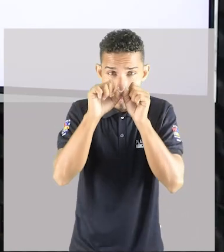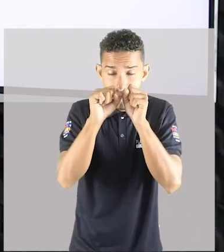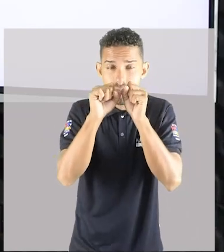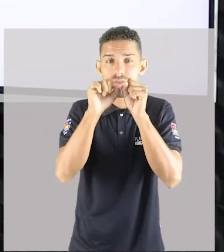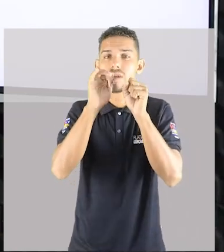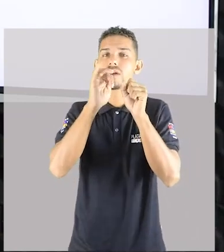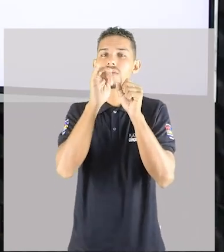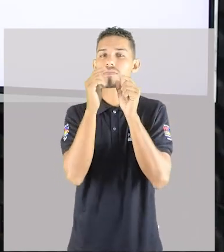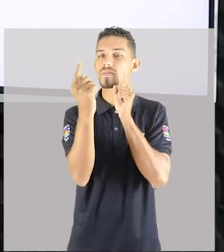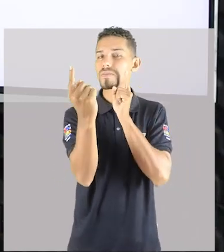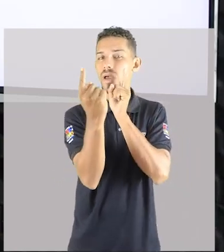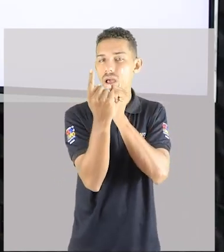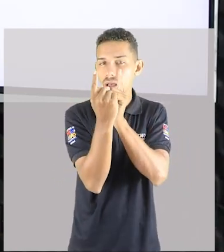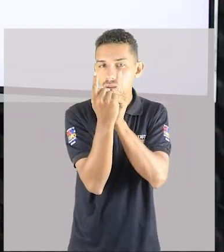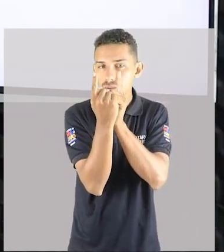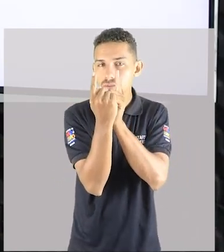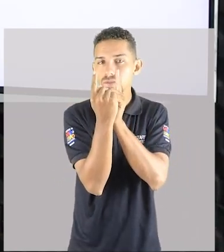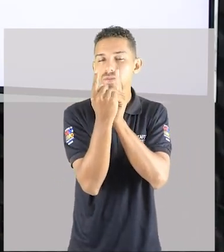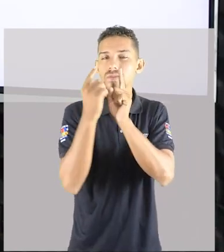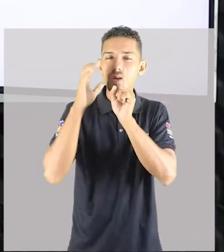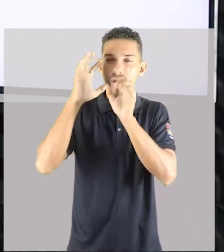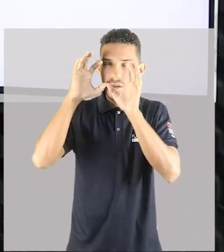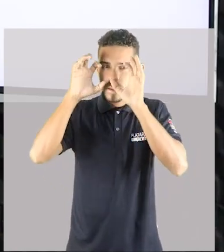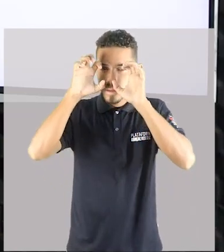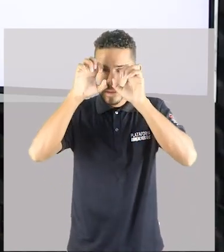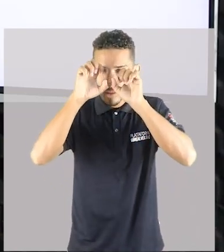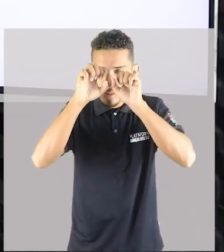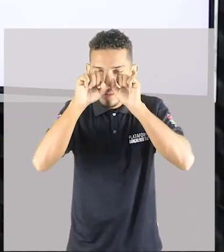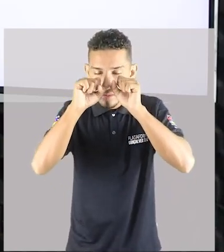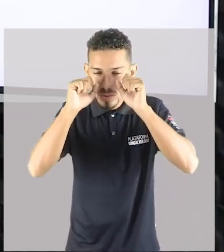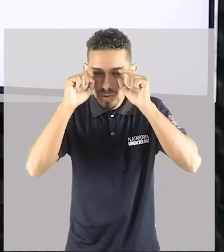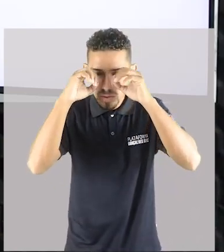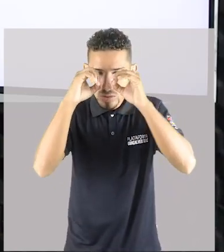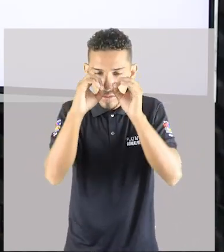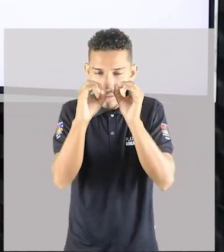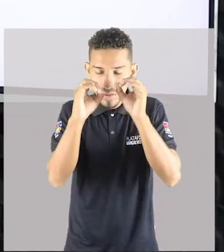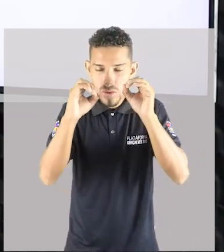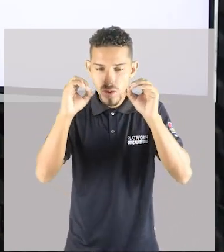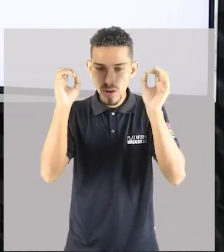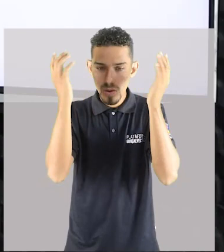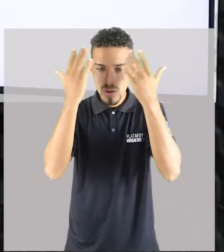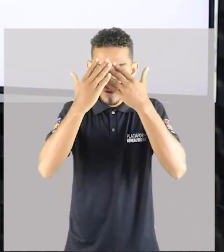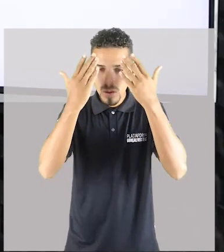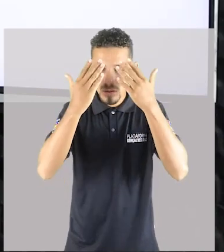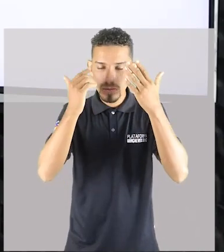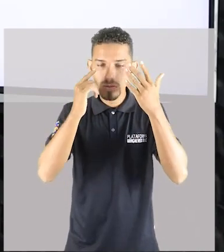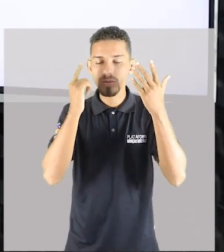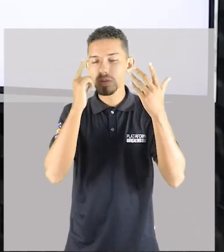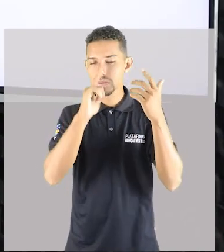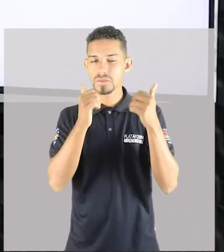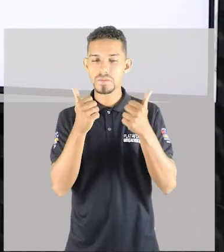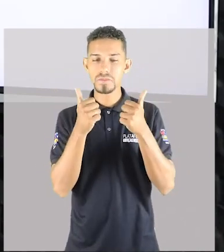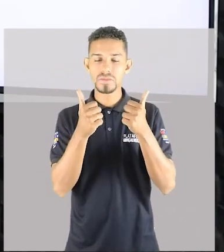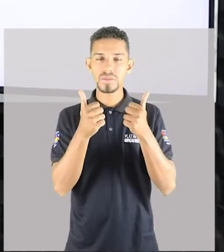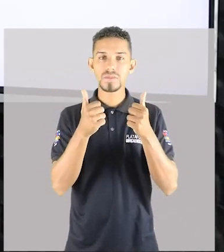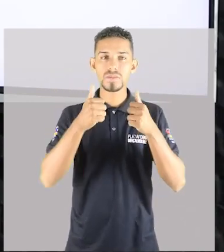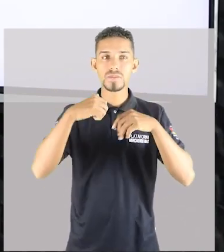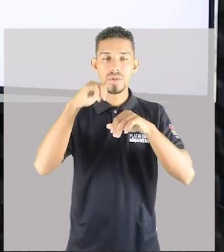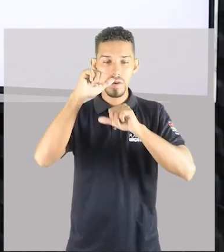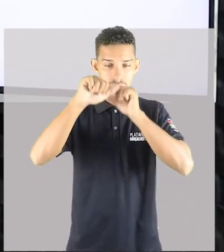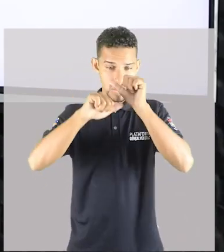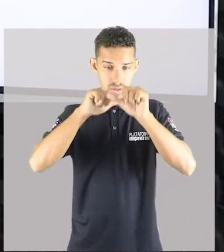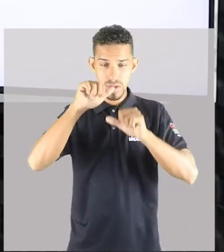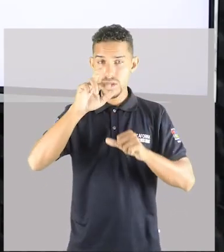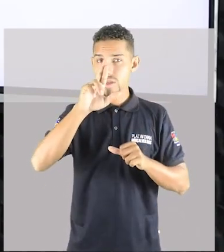os objetos estão próximos. Aí é necessário, para a gente ver a imagem nítida, apertar o cristalino para mudar o raio